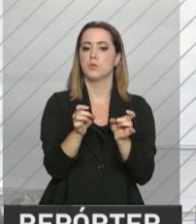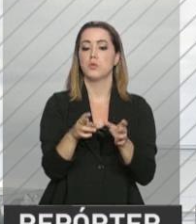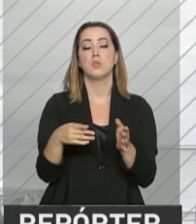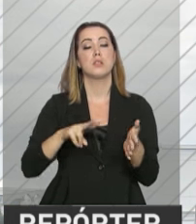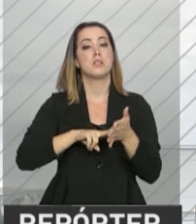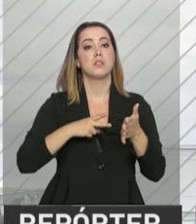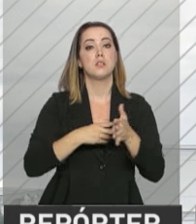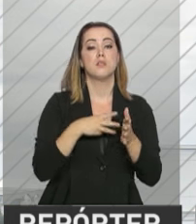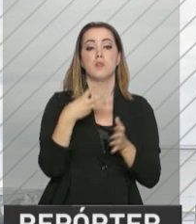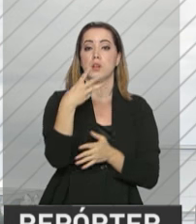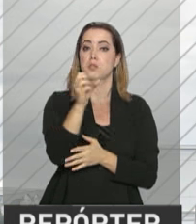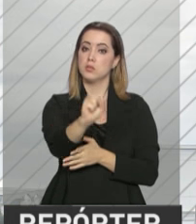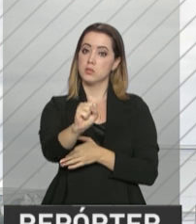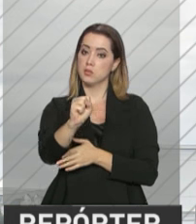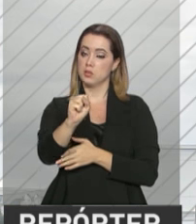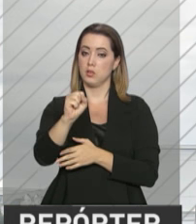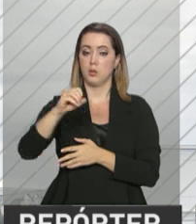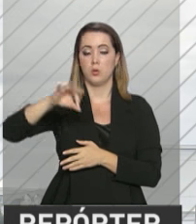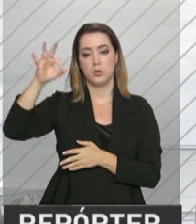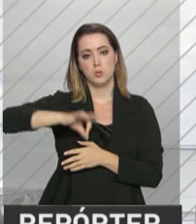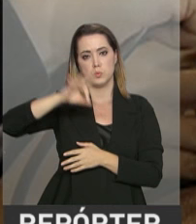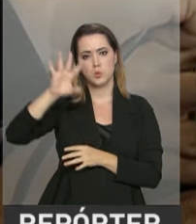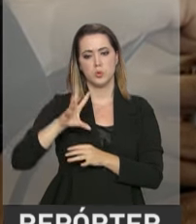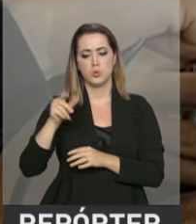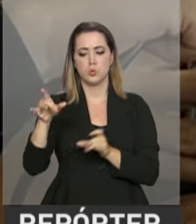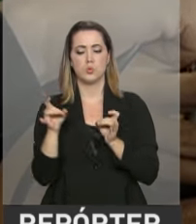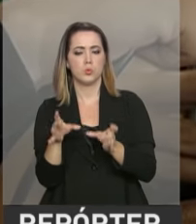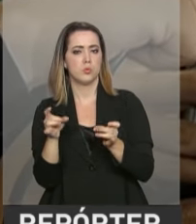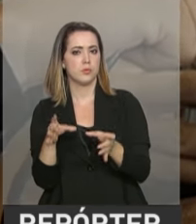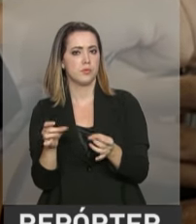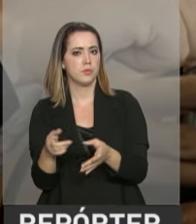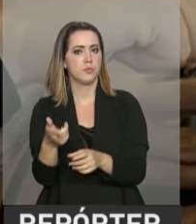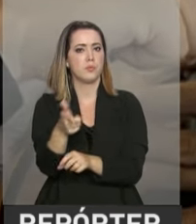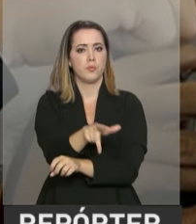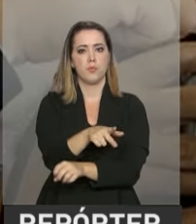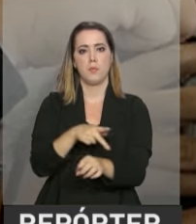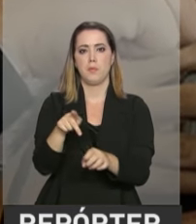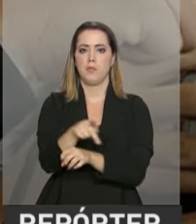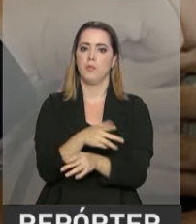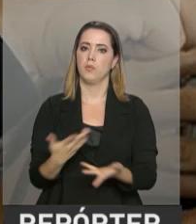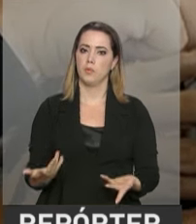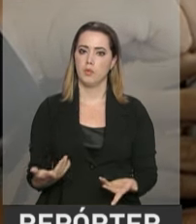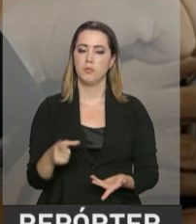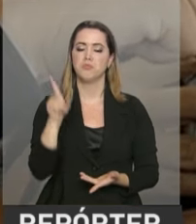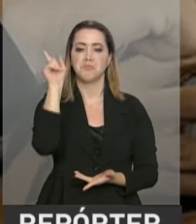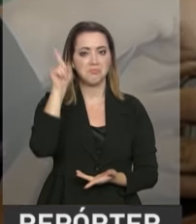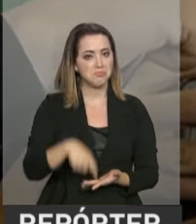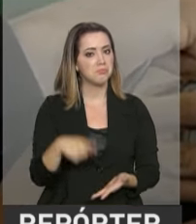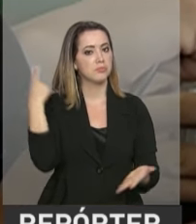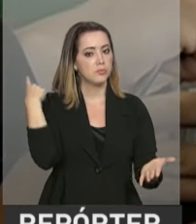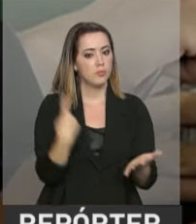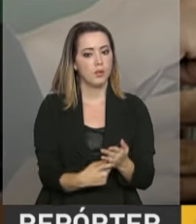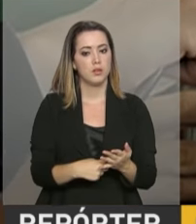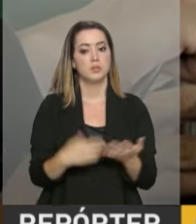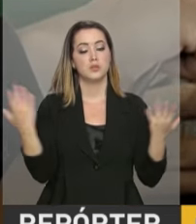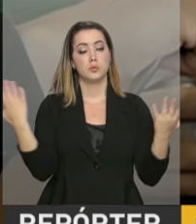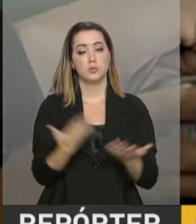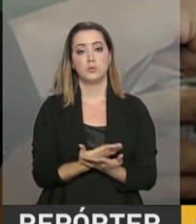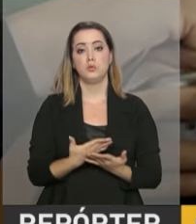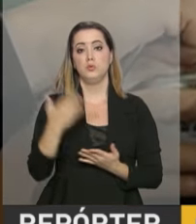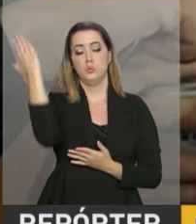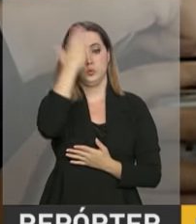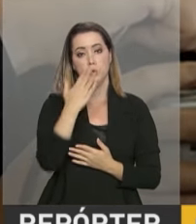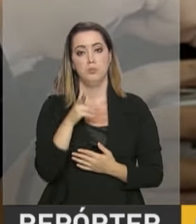38% do total das vendas externas do país com certeza eh o hoje o país já enxerga o água